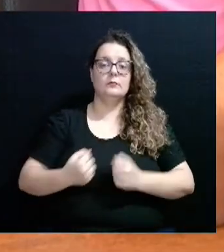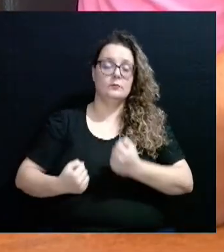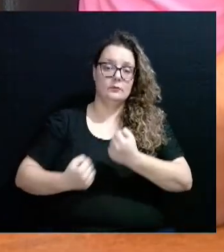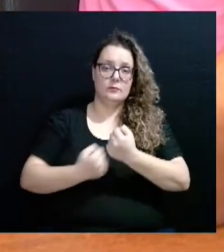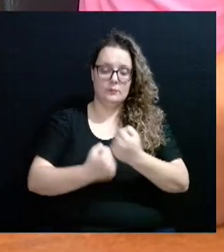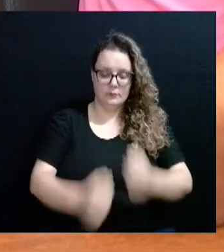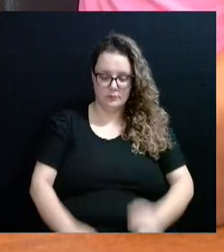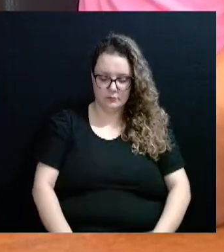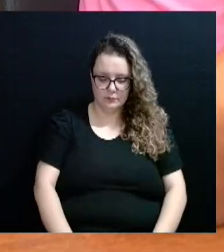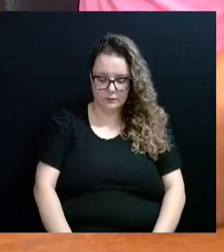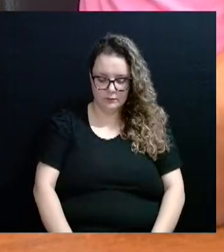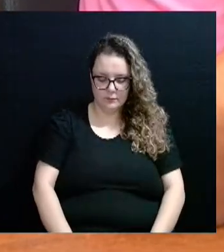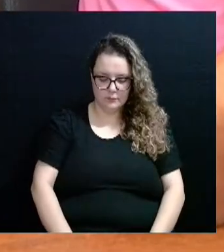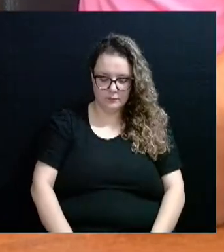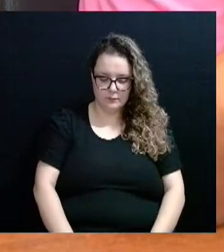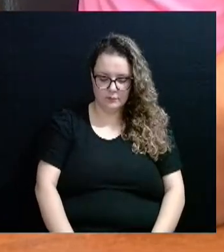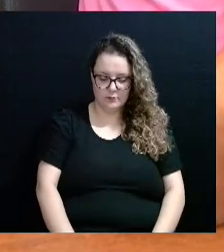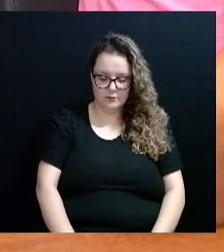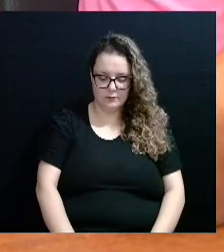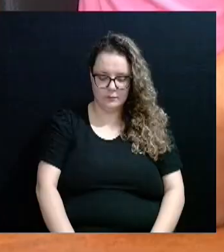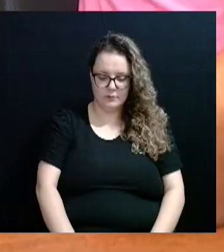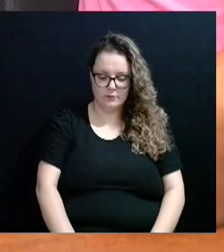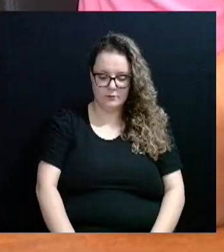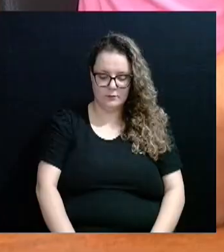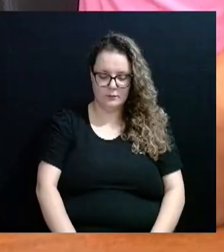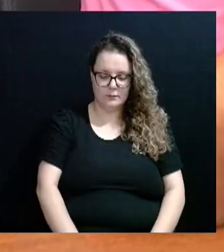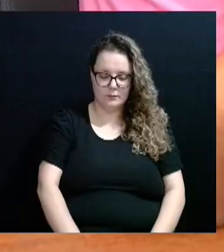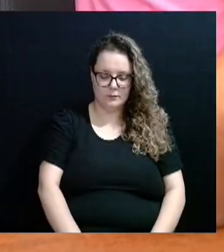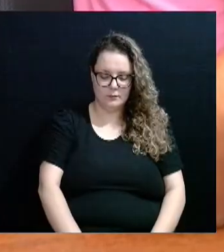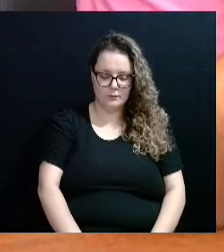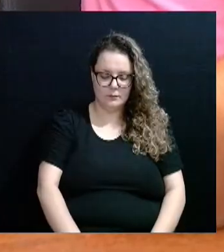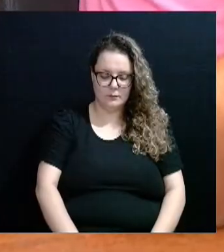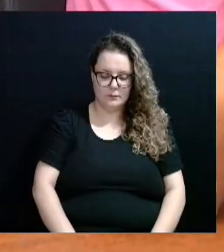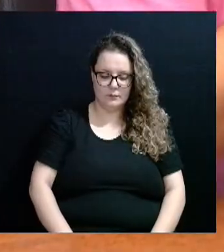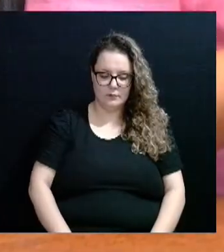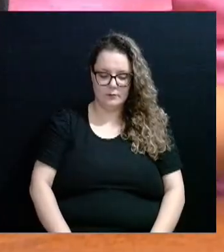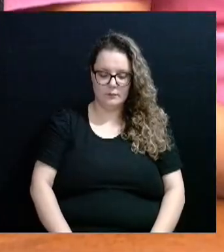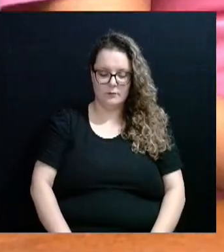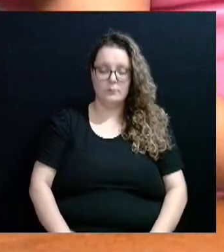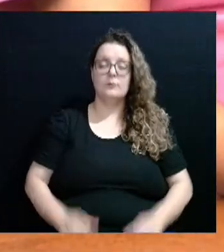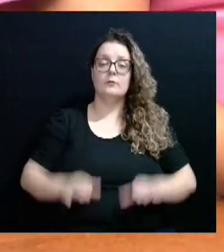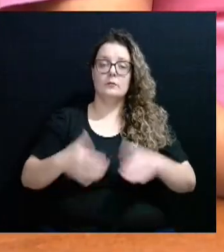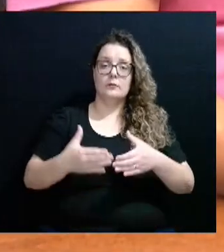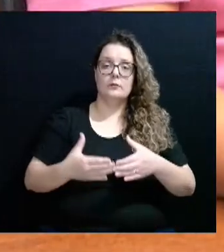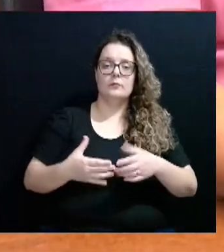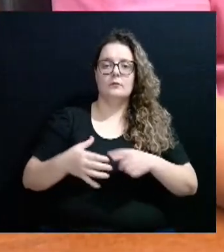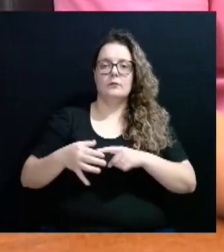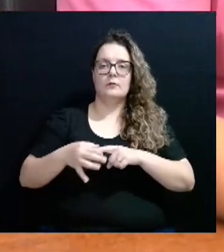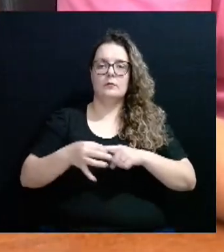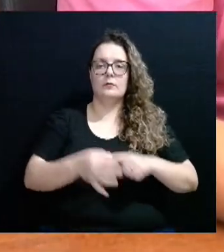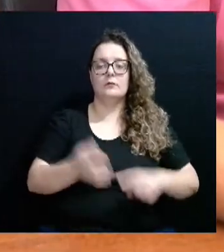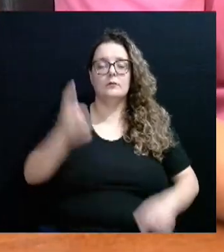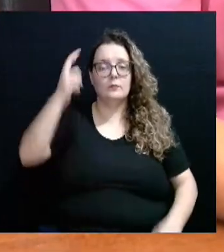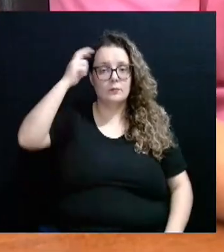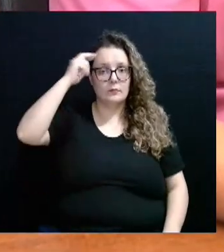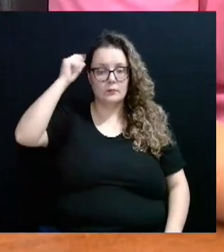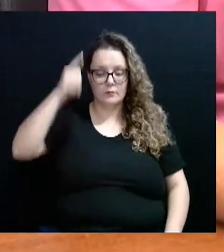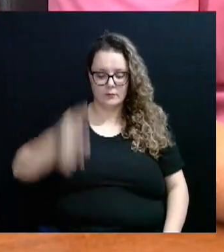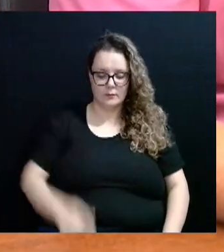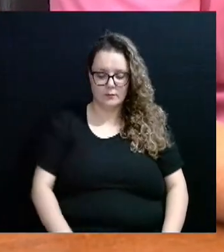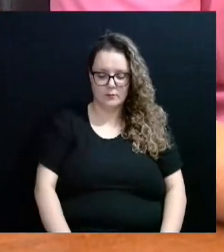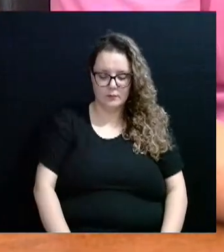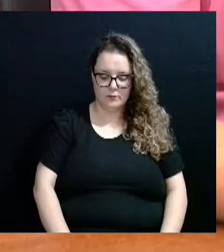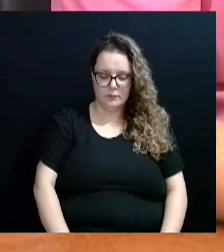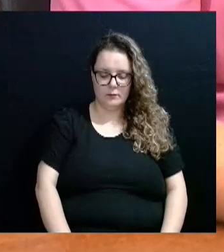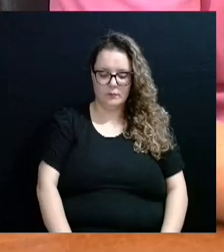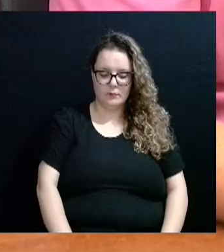a grupos, a organizações da periferia, grupos culturais, enfim. E a gente estava sentindo uma